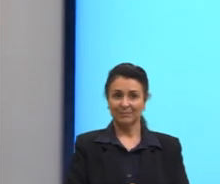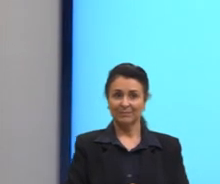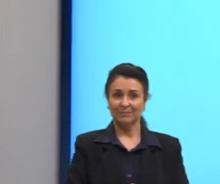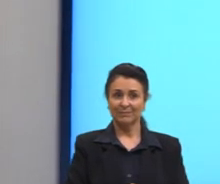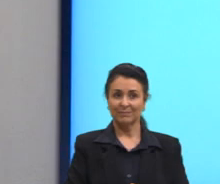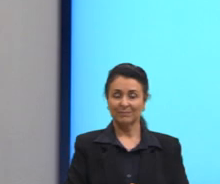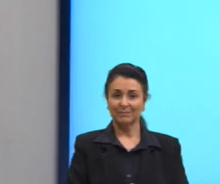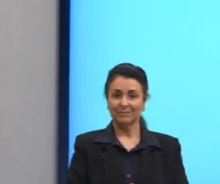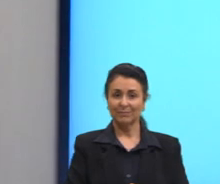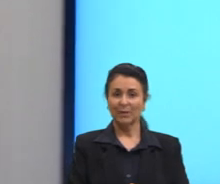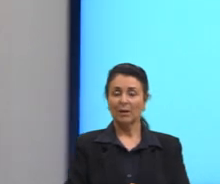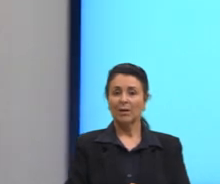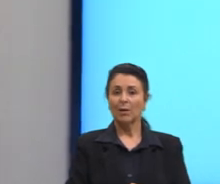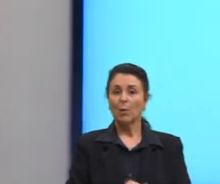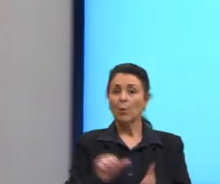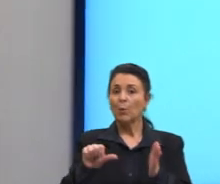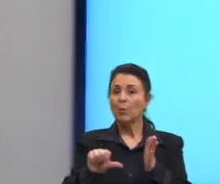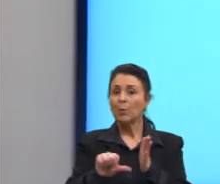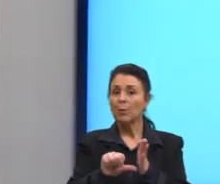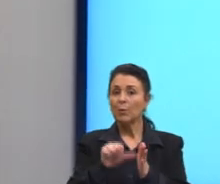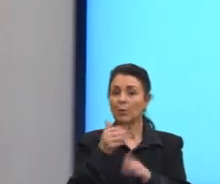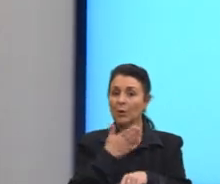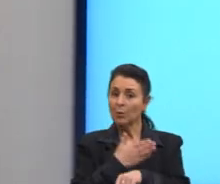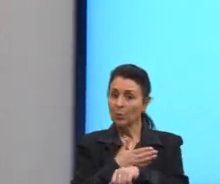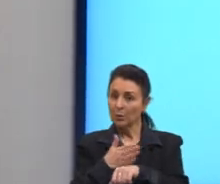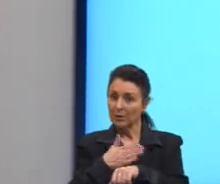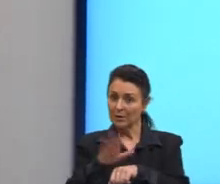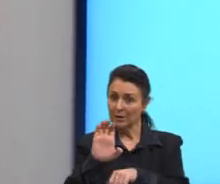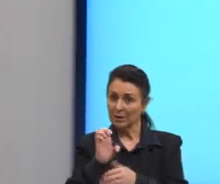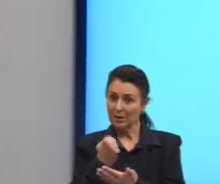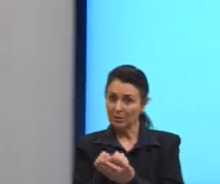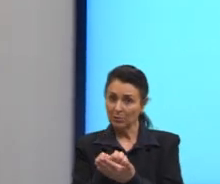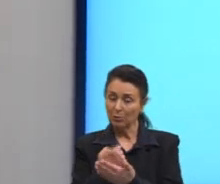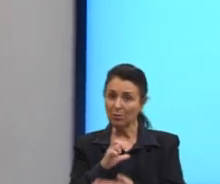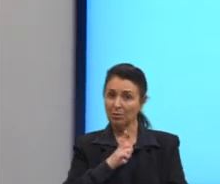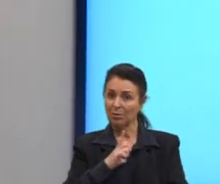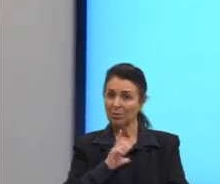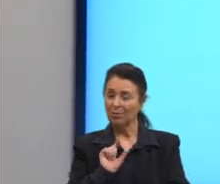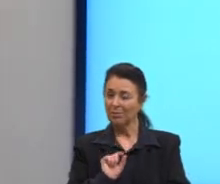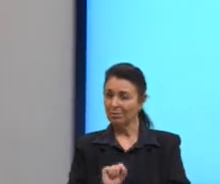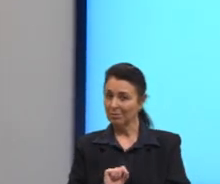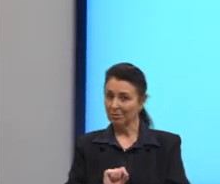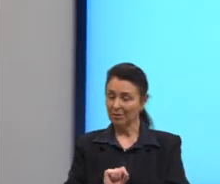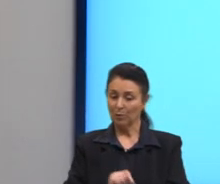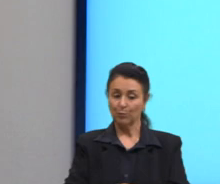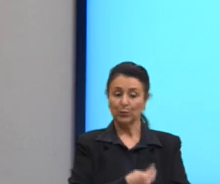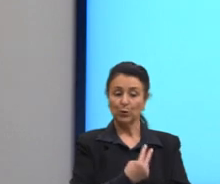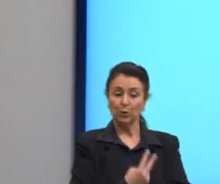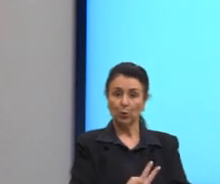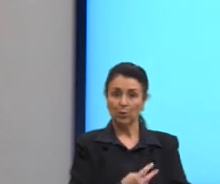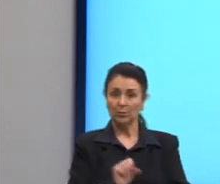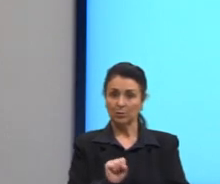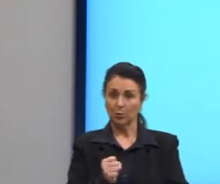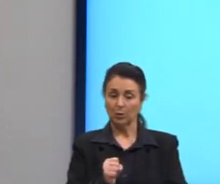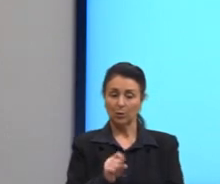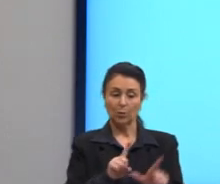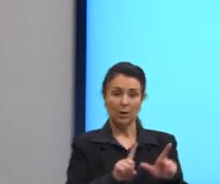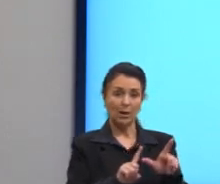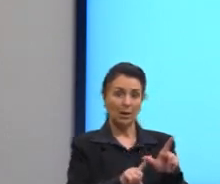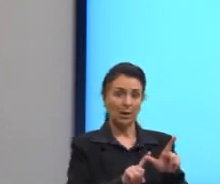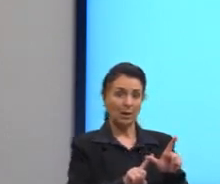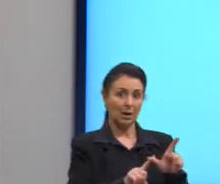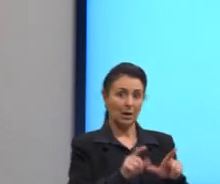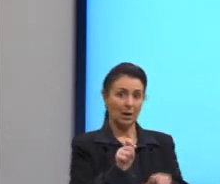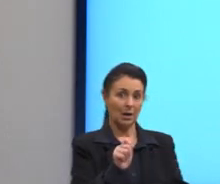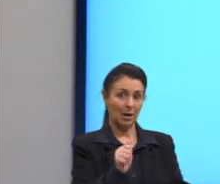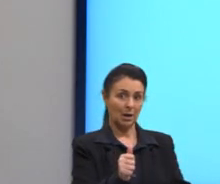bom então no primeiro exercício nós temos o que nós temos 2 e 8 letra A Nós temos